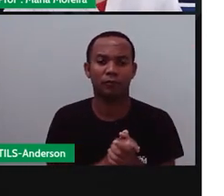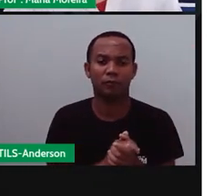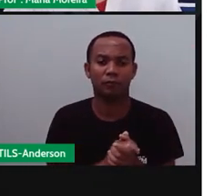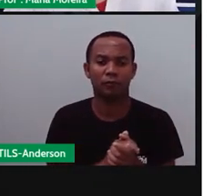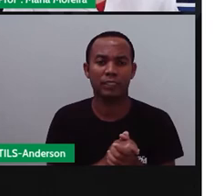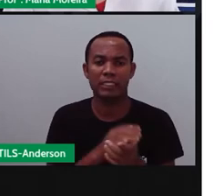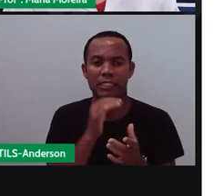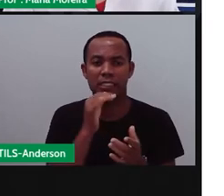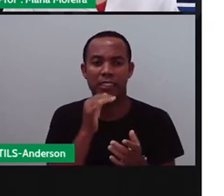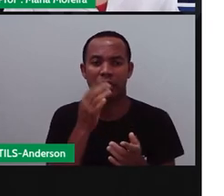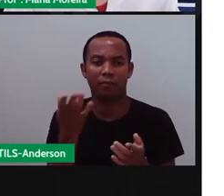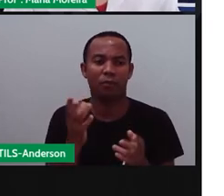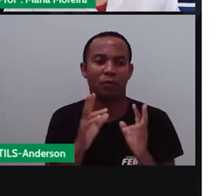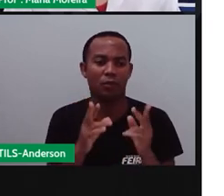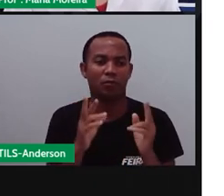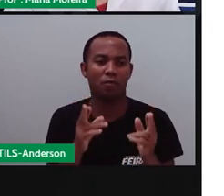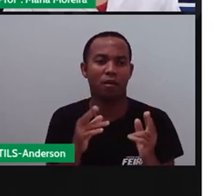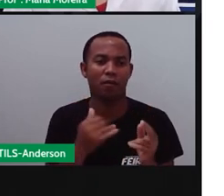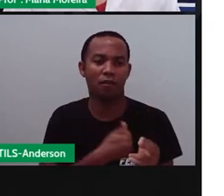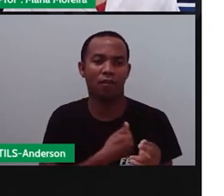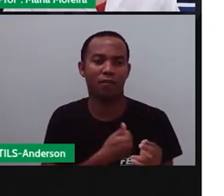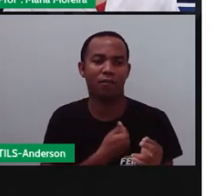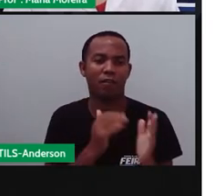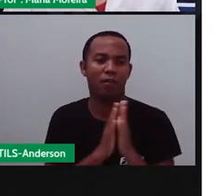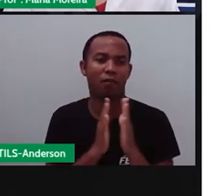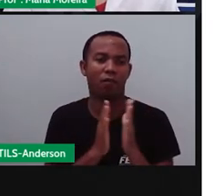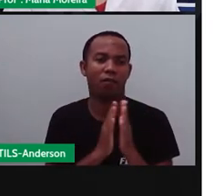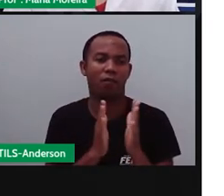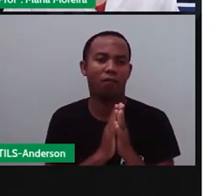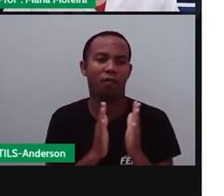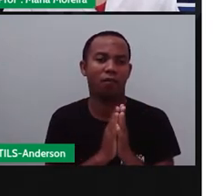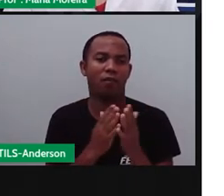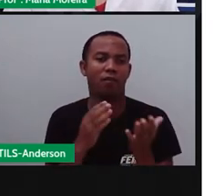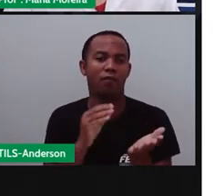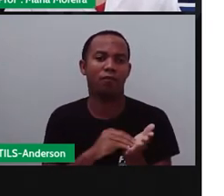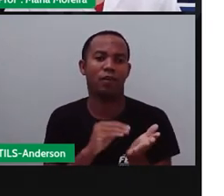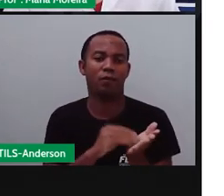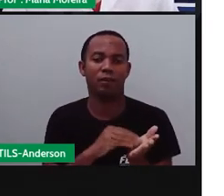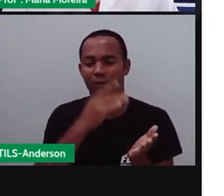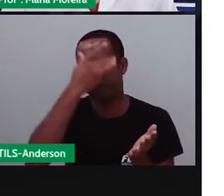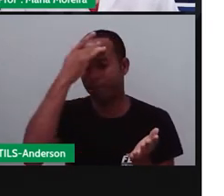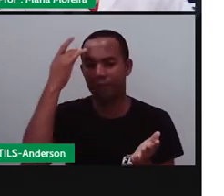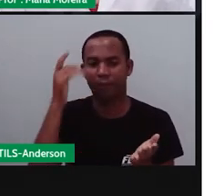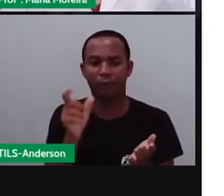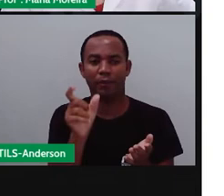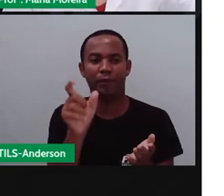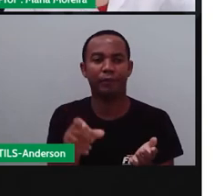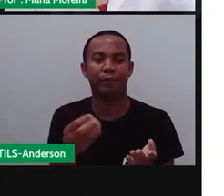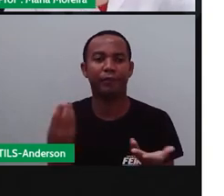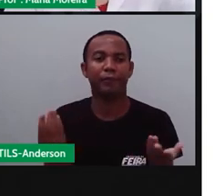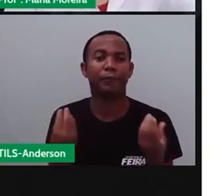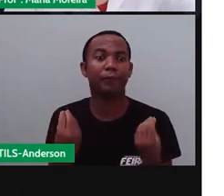comemorar o aniversário sem aniversariante. Já pensou, Anderson, comemorar o seu aniversário sem você?